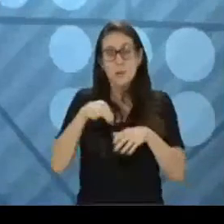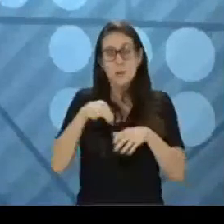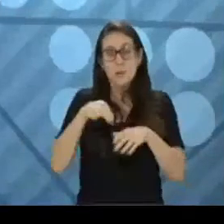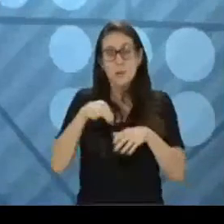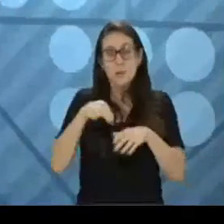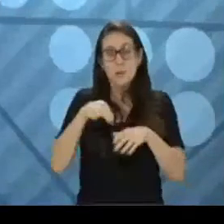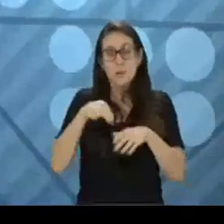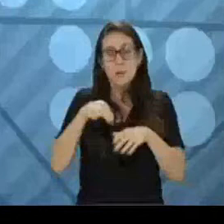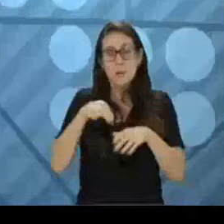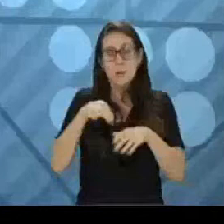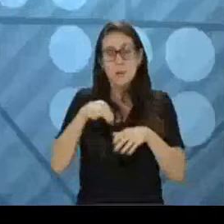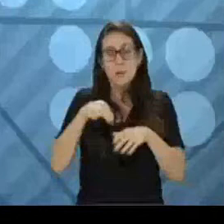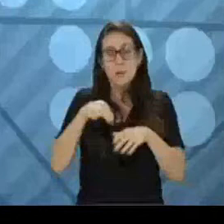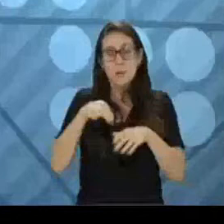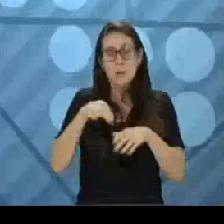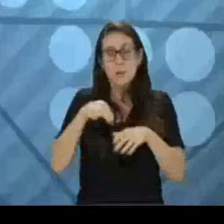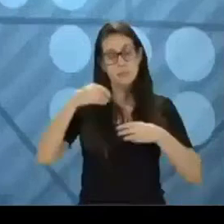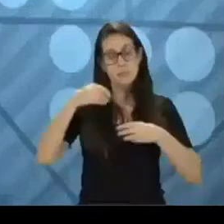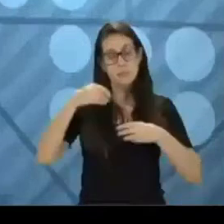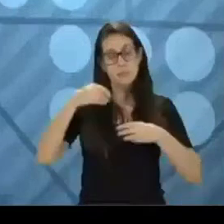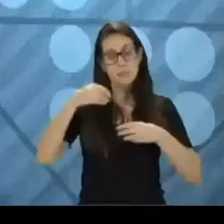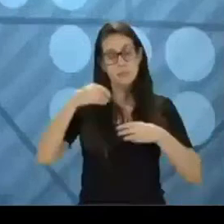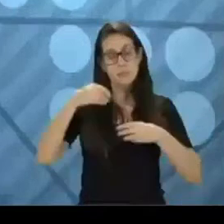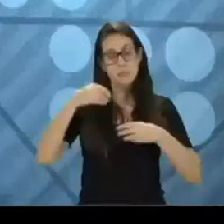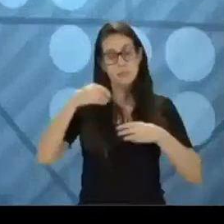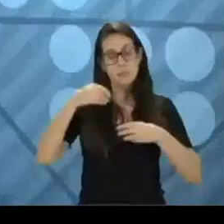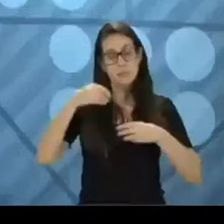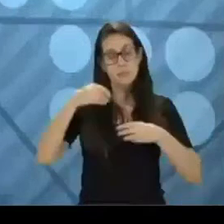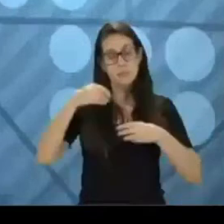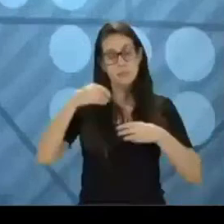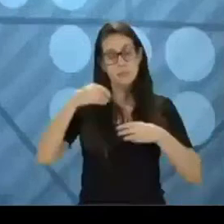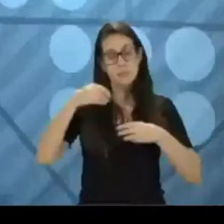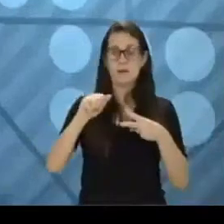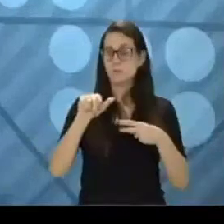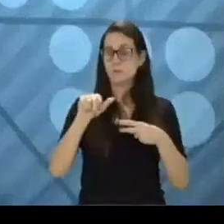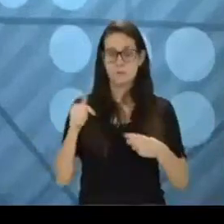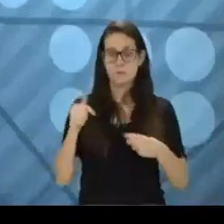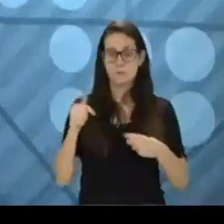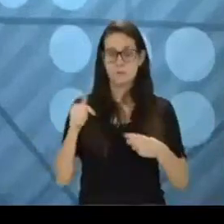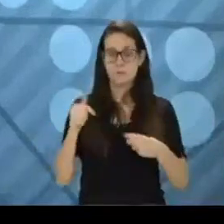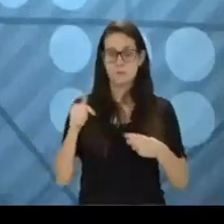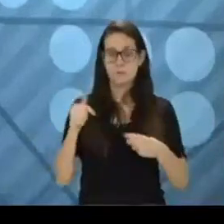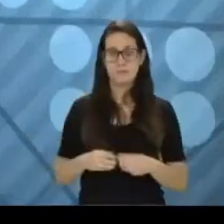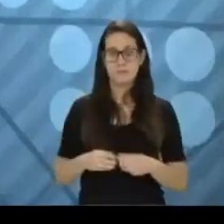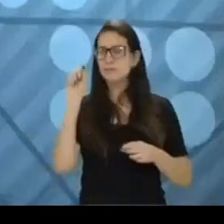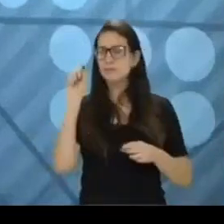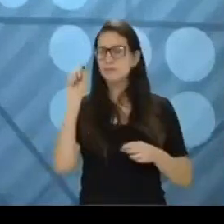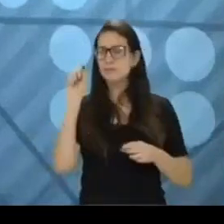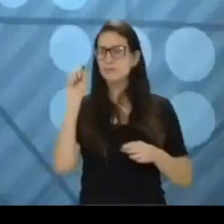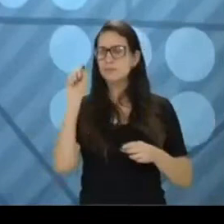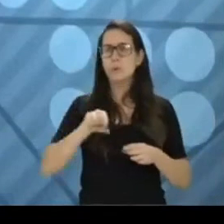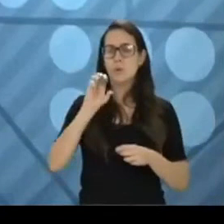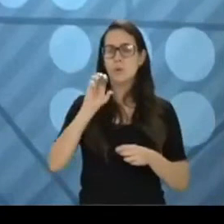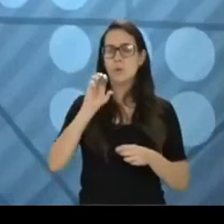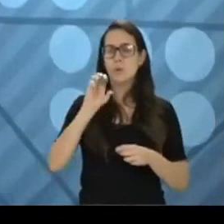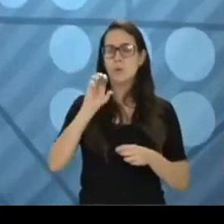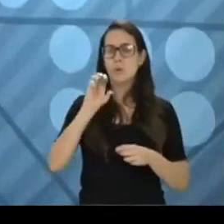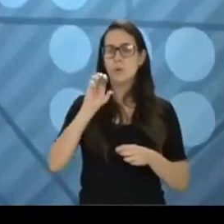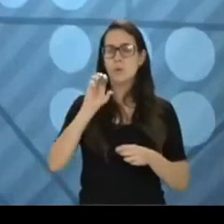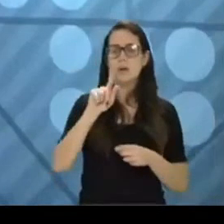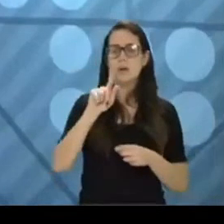compartimentalização do material genético na célula procarionte. Embora ele não tenha muitas organelas, os processos que